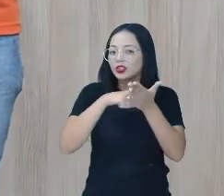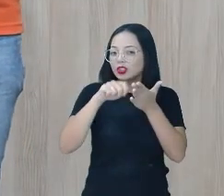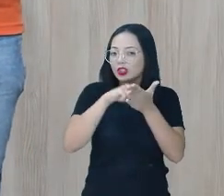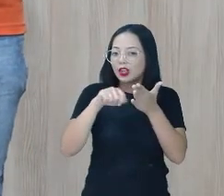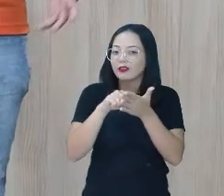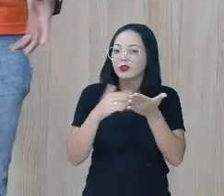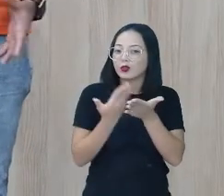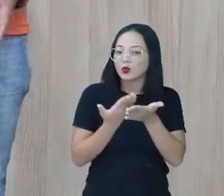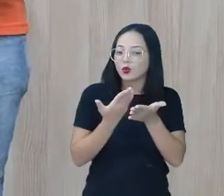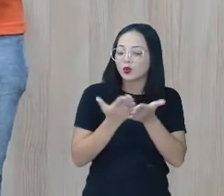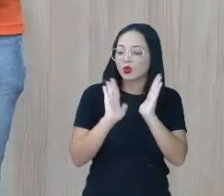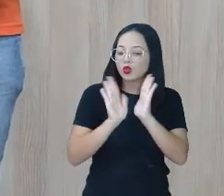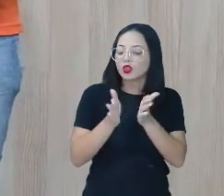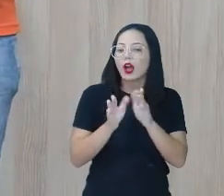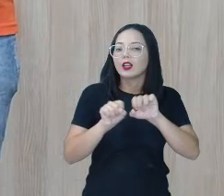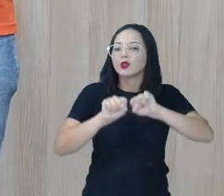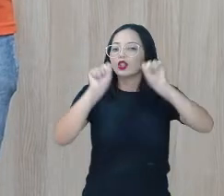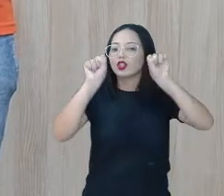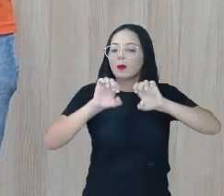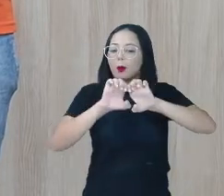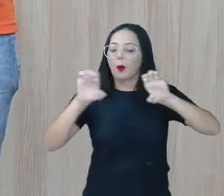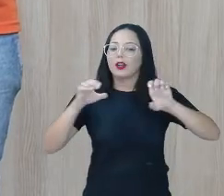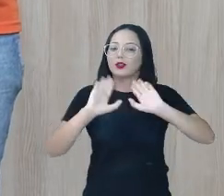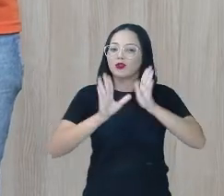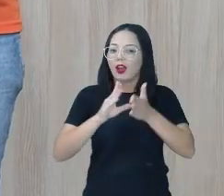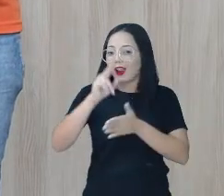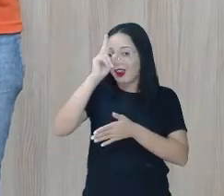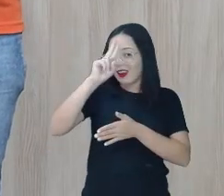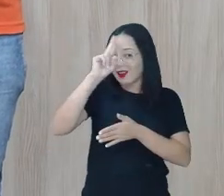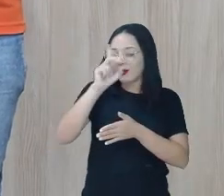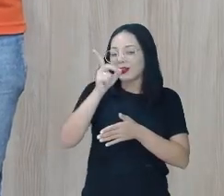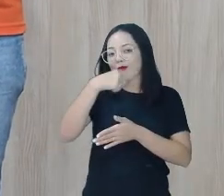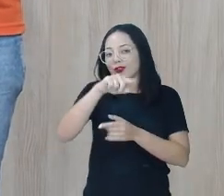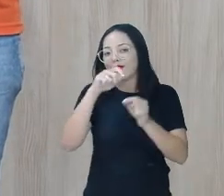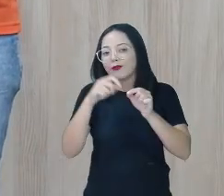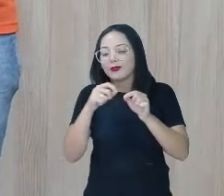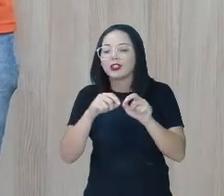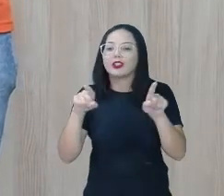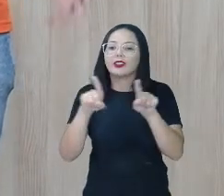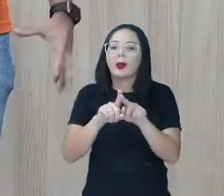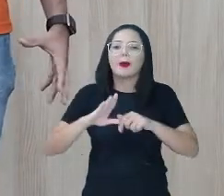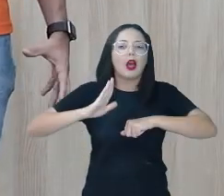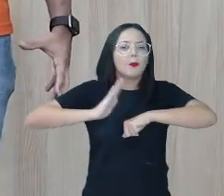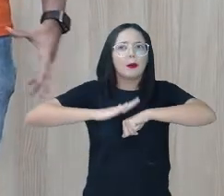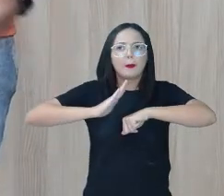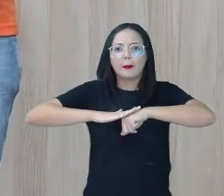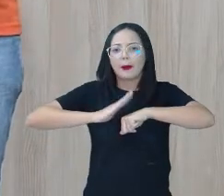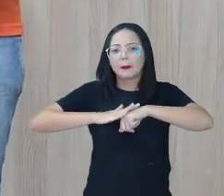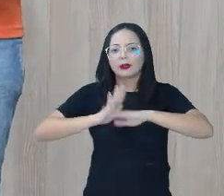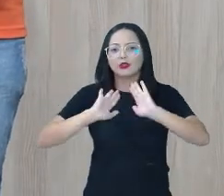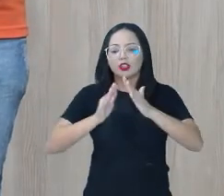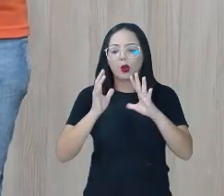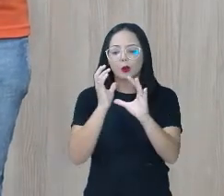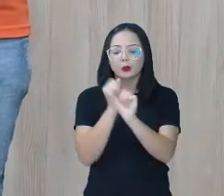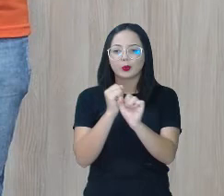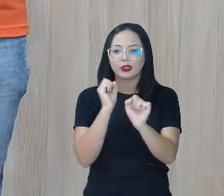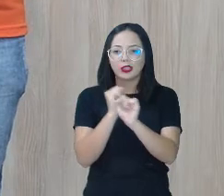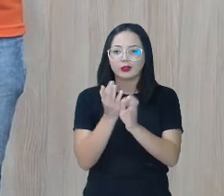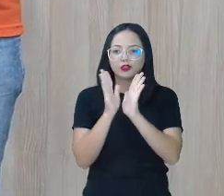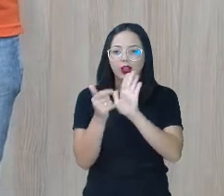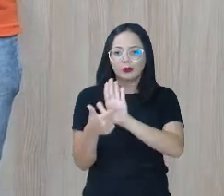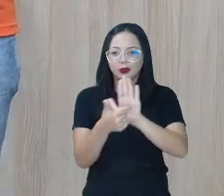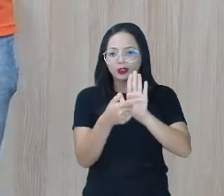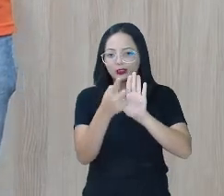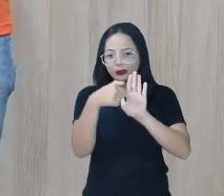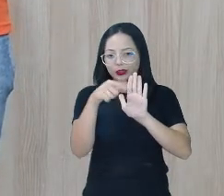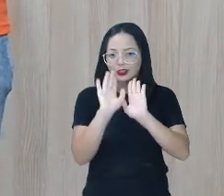gente estudou sistema de equações, certo? Então, você fez aí de forma automática esse cálculo que está aparecendo aí na